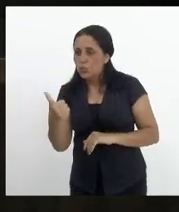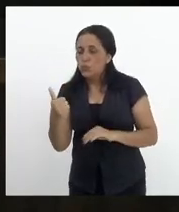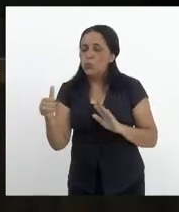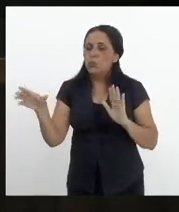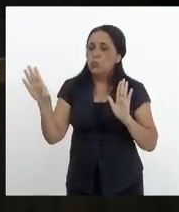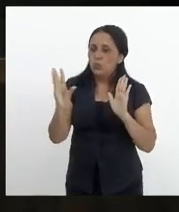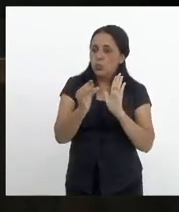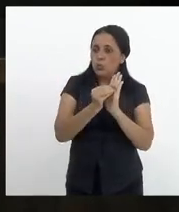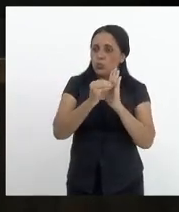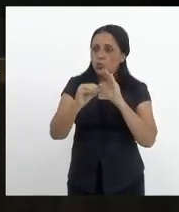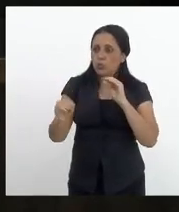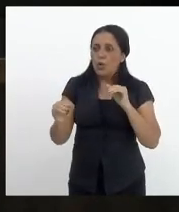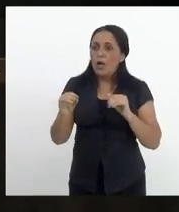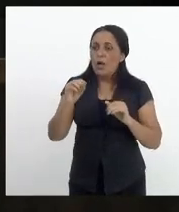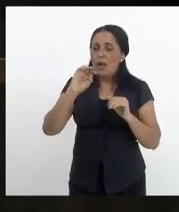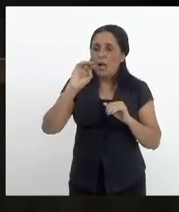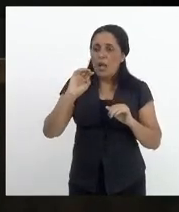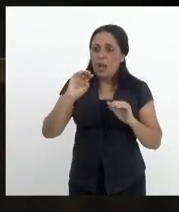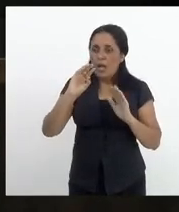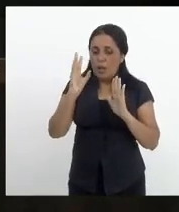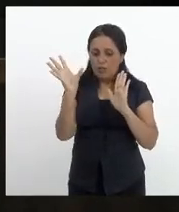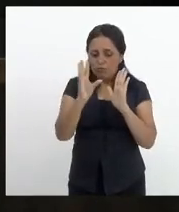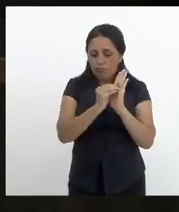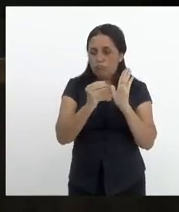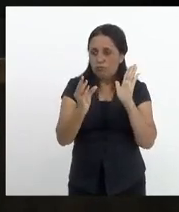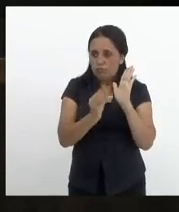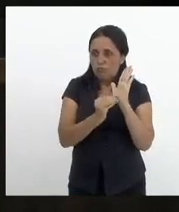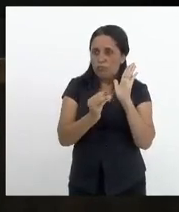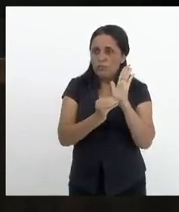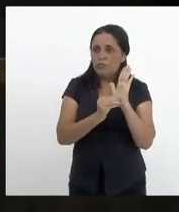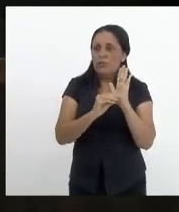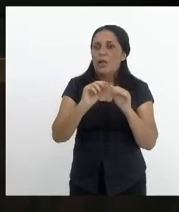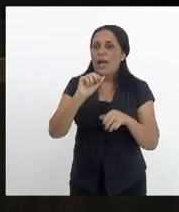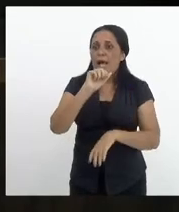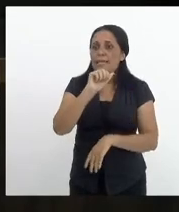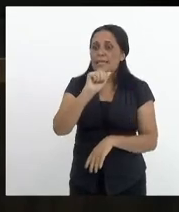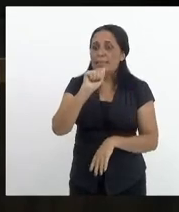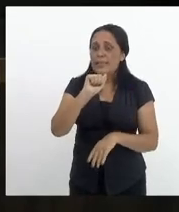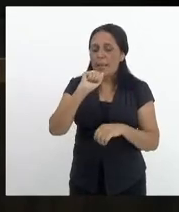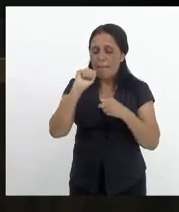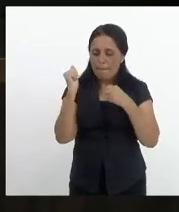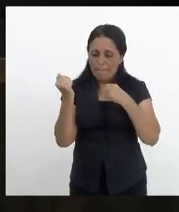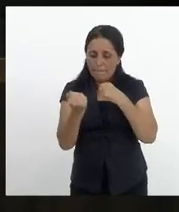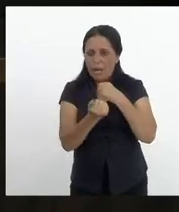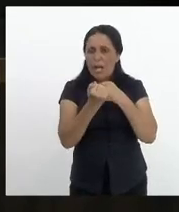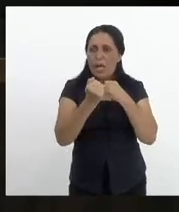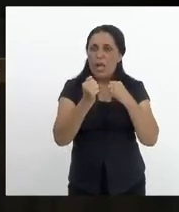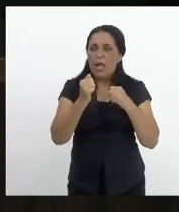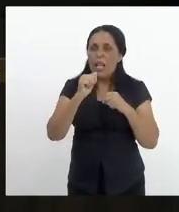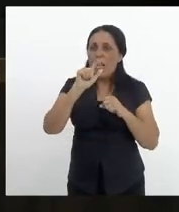810 de 97 do Regimento Interno da Assembleia Legislativa do Estado do Rio de Janeiro, acrescentando o parágrafo 8º ao artigo